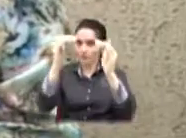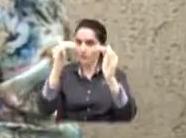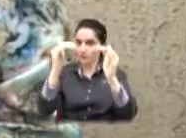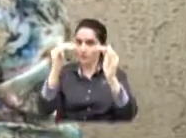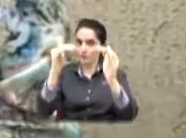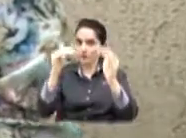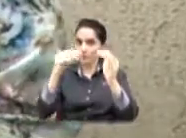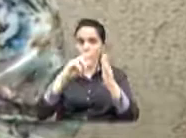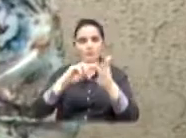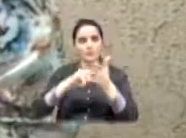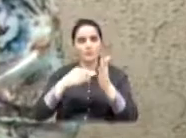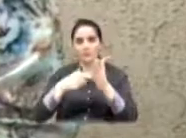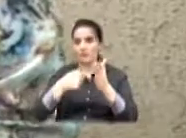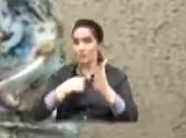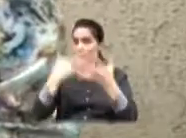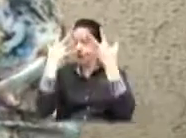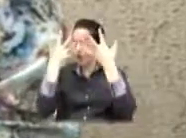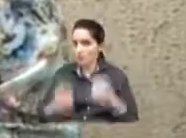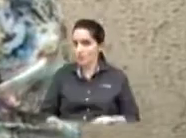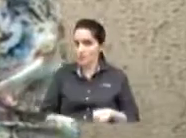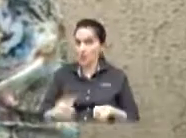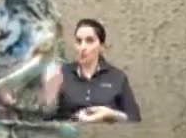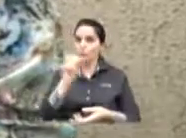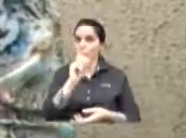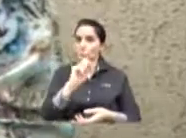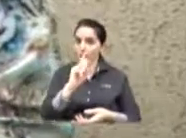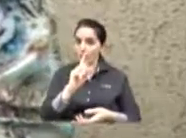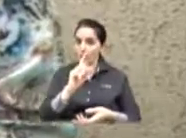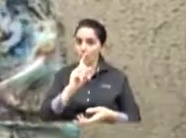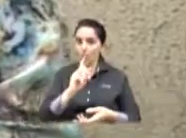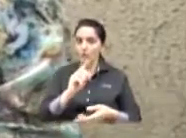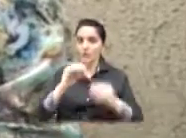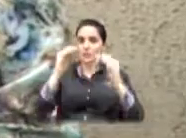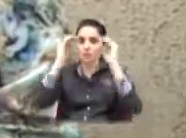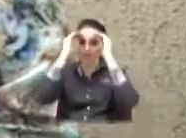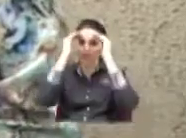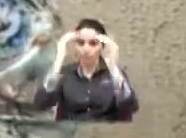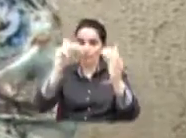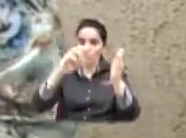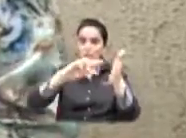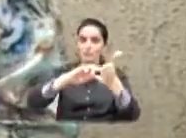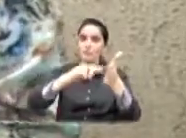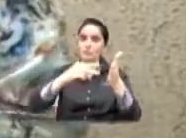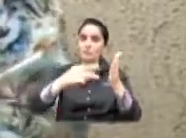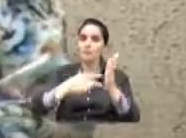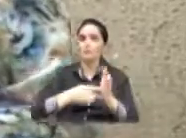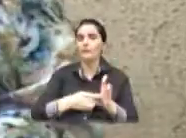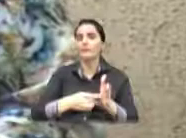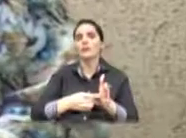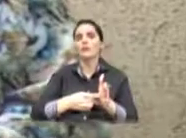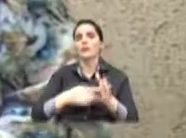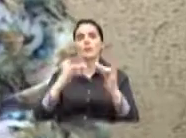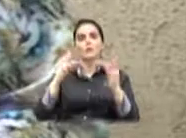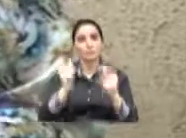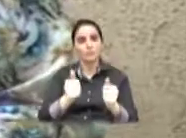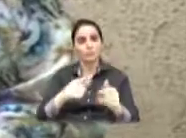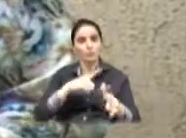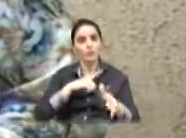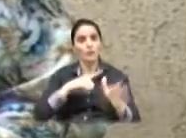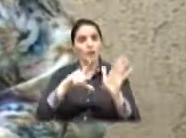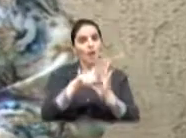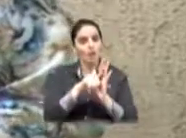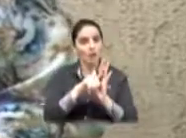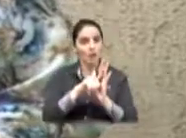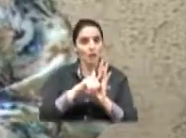significa que eu estou respeitando direito que a nossa constituição assegura que todo mundo tem direito de ter sua sede